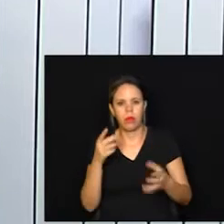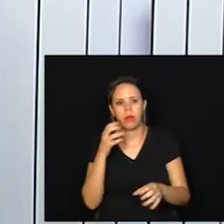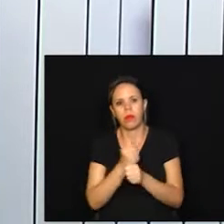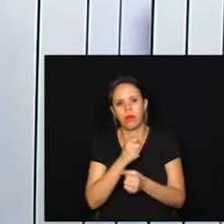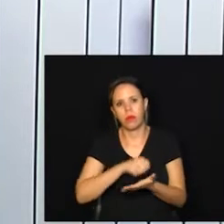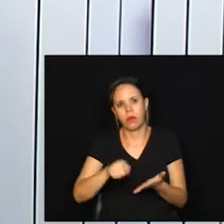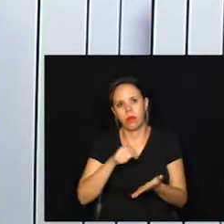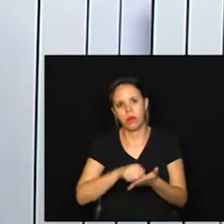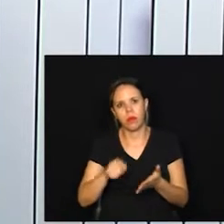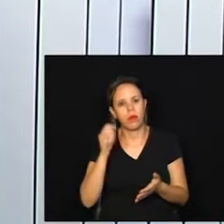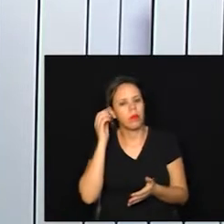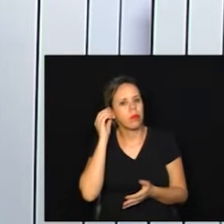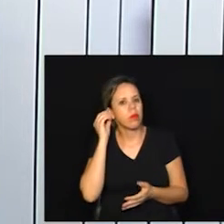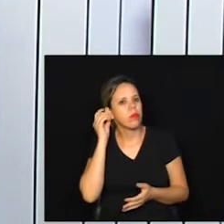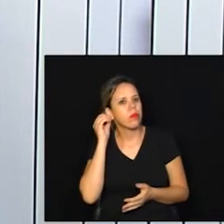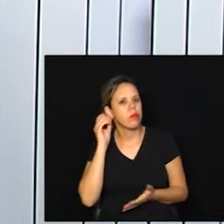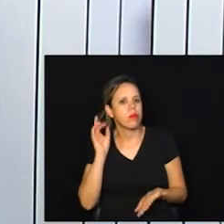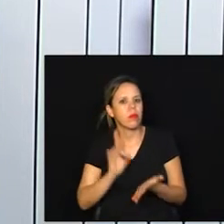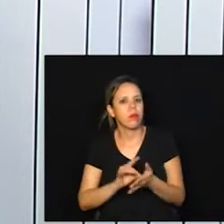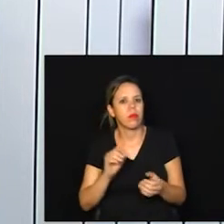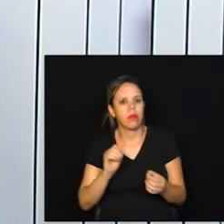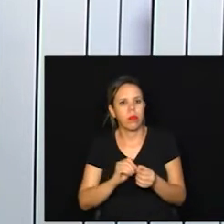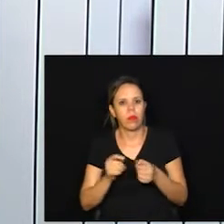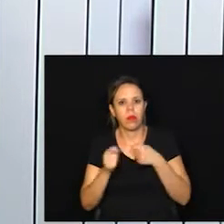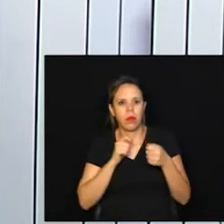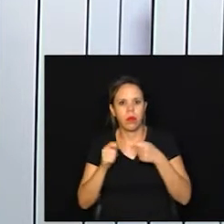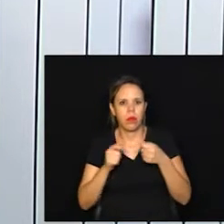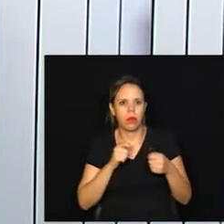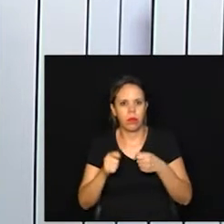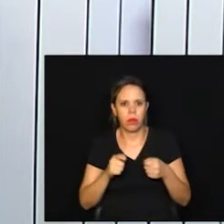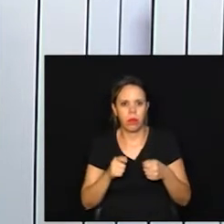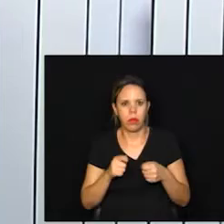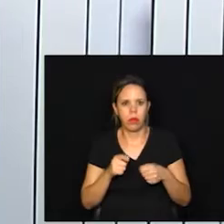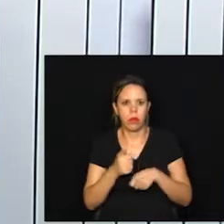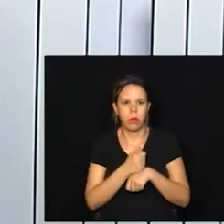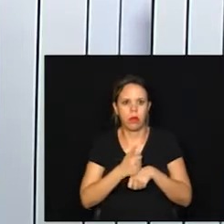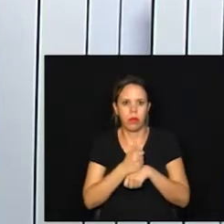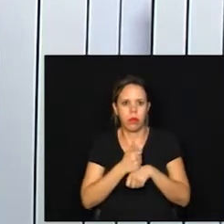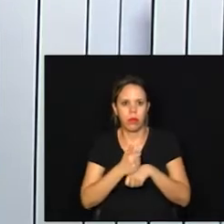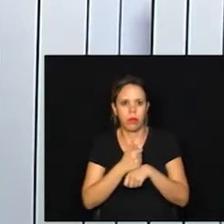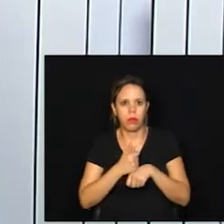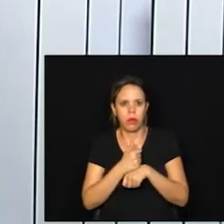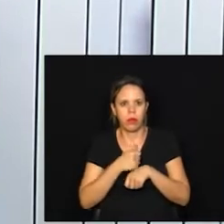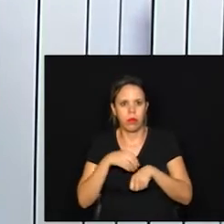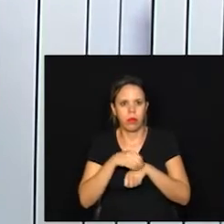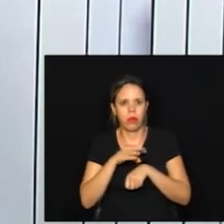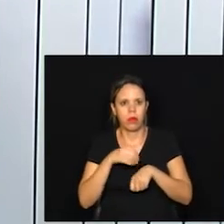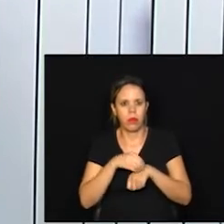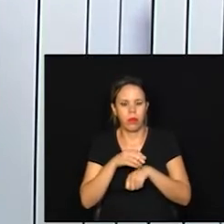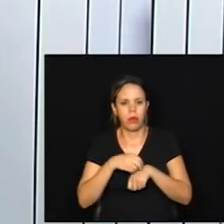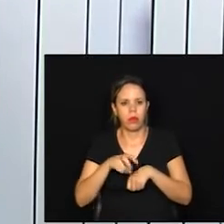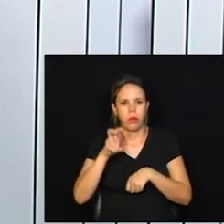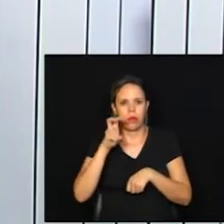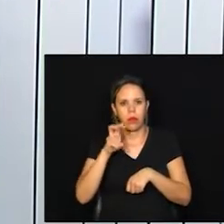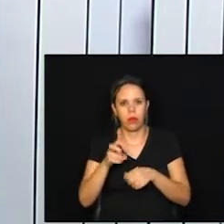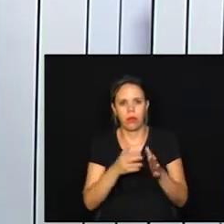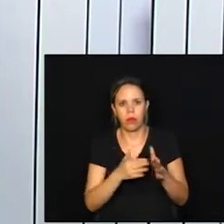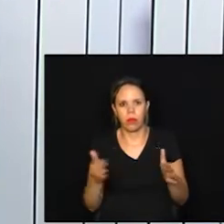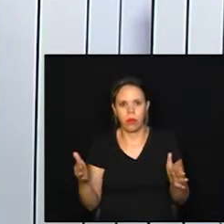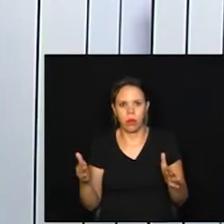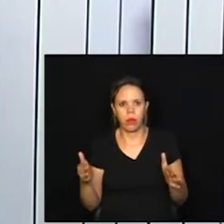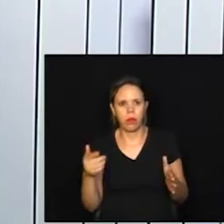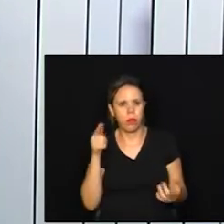Ponta do Lápis realizou uma entrevista com um especialista que indica aí 5 passos